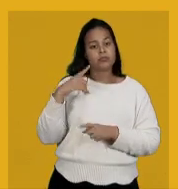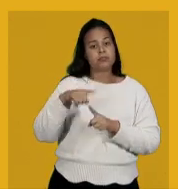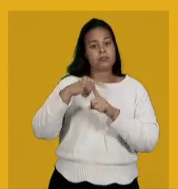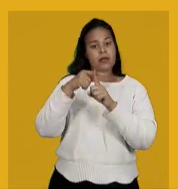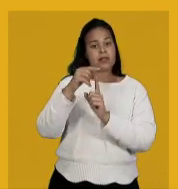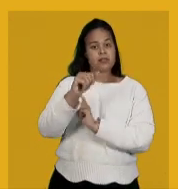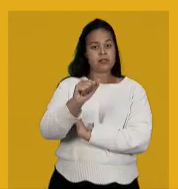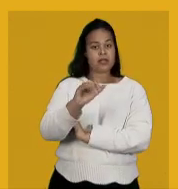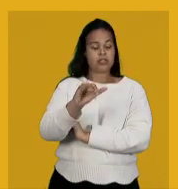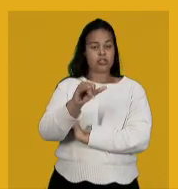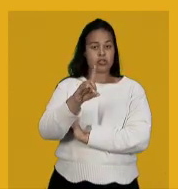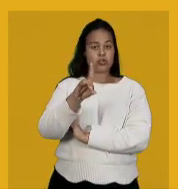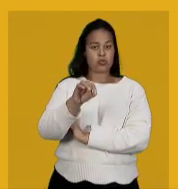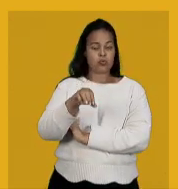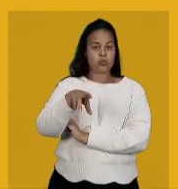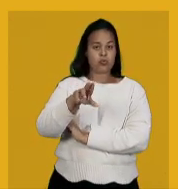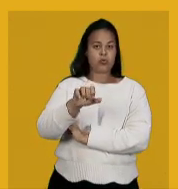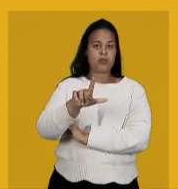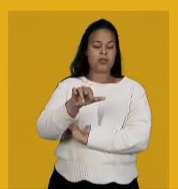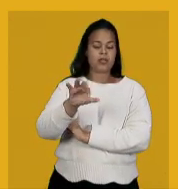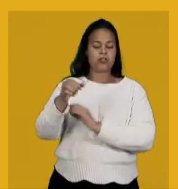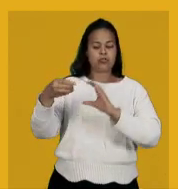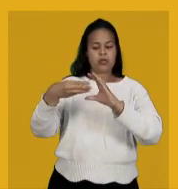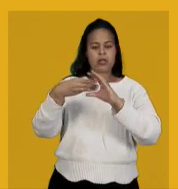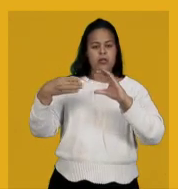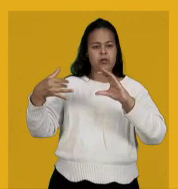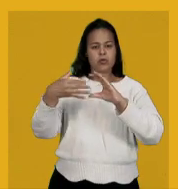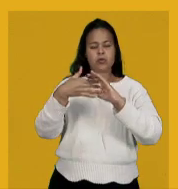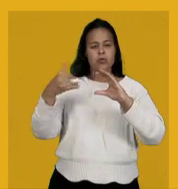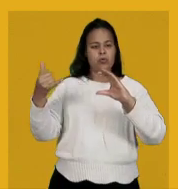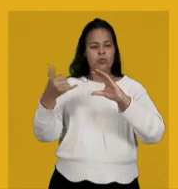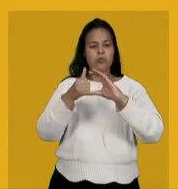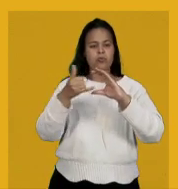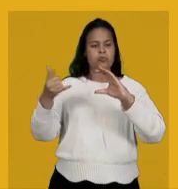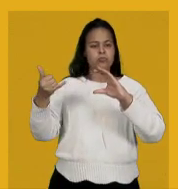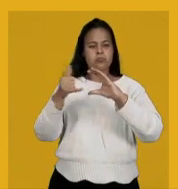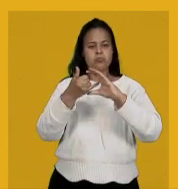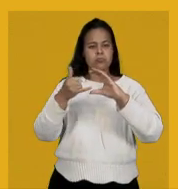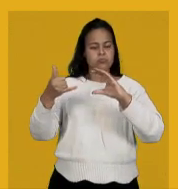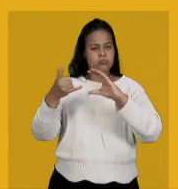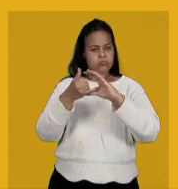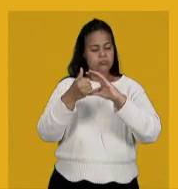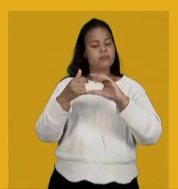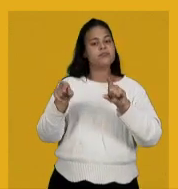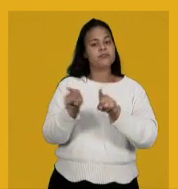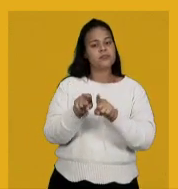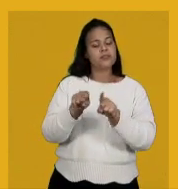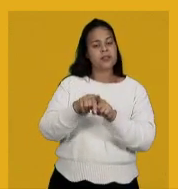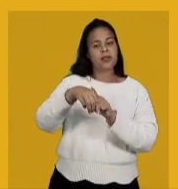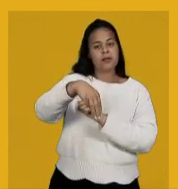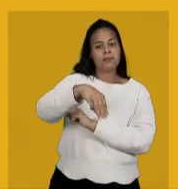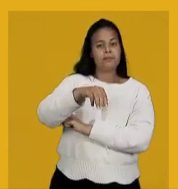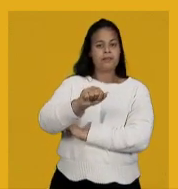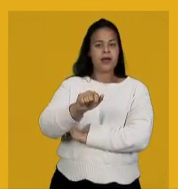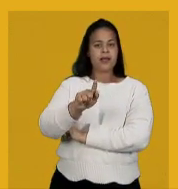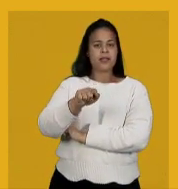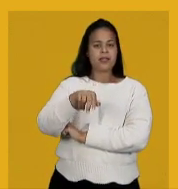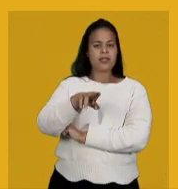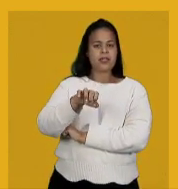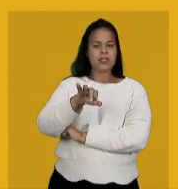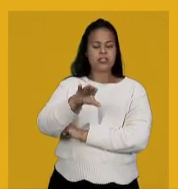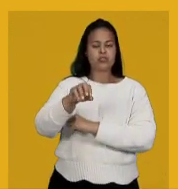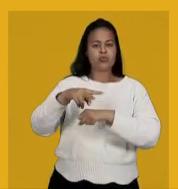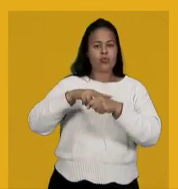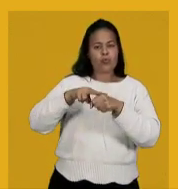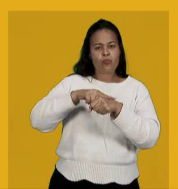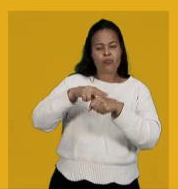nucleicos, produção de energia dentro das células. O magnésio, né, vegetais folhosos, então as verduras todas